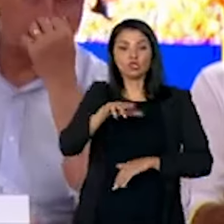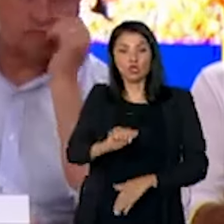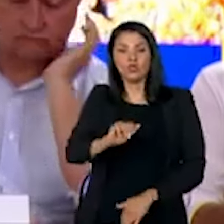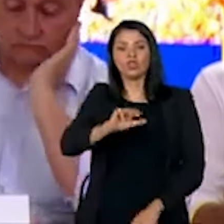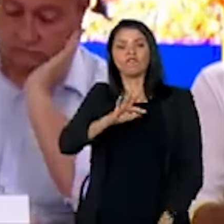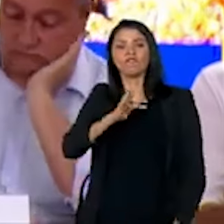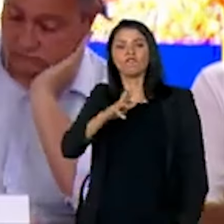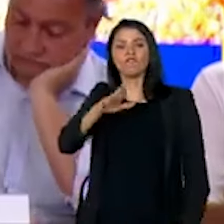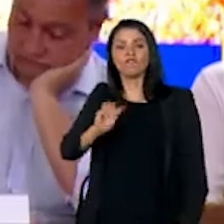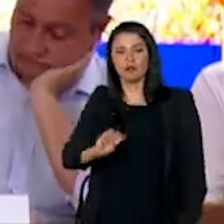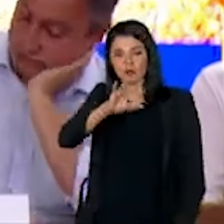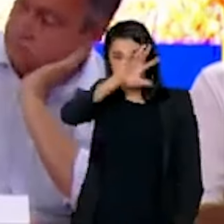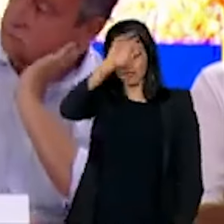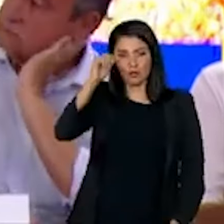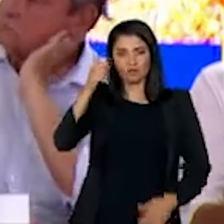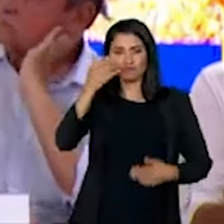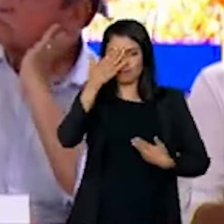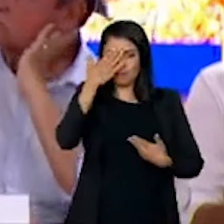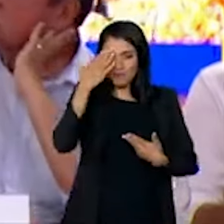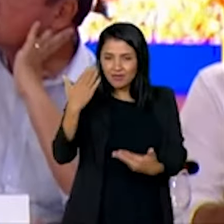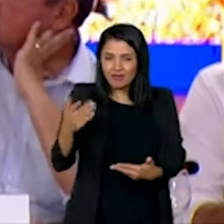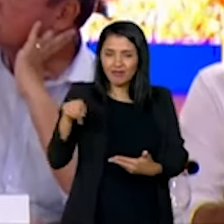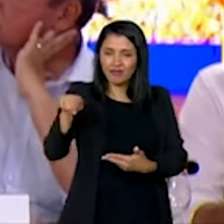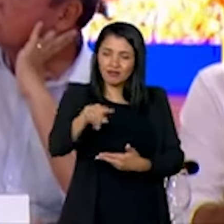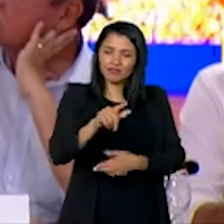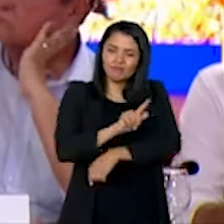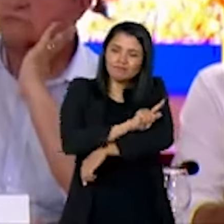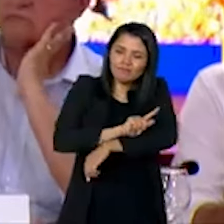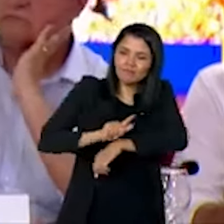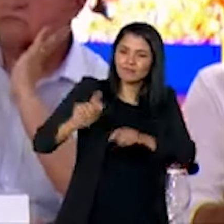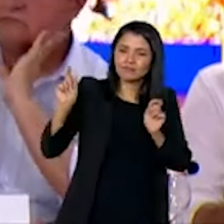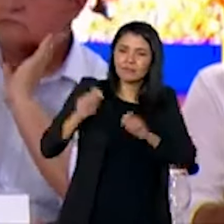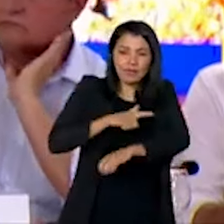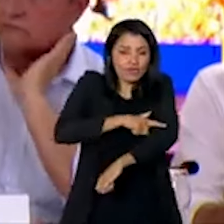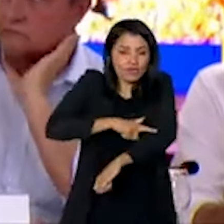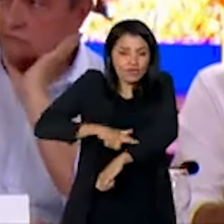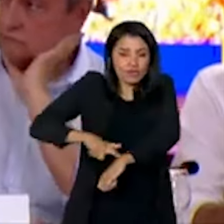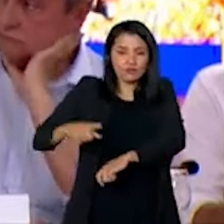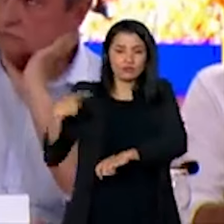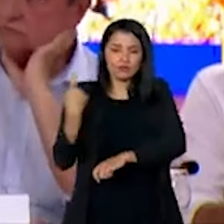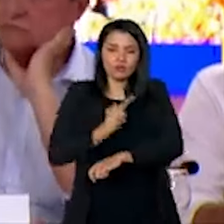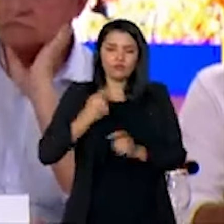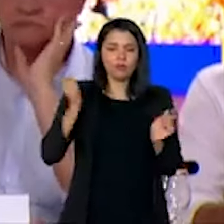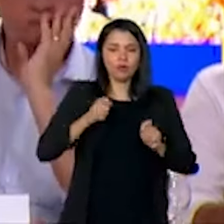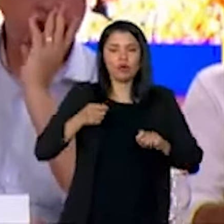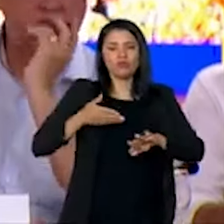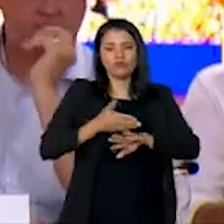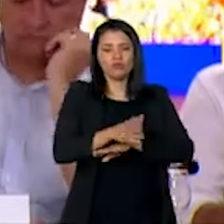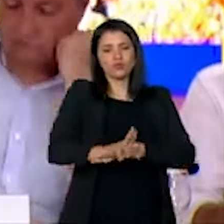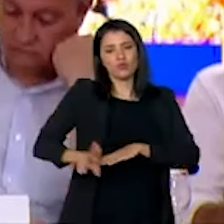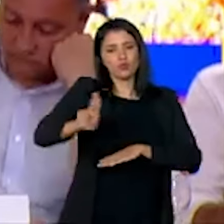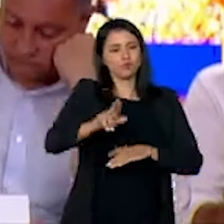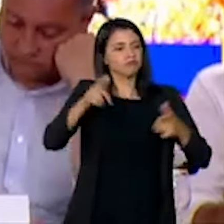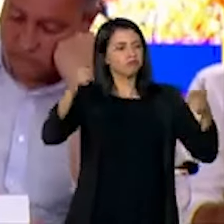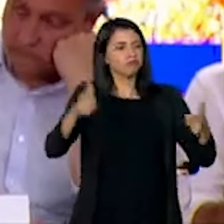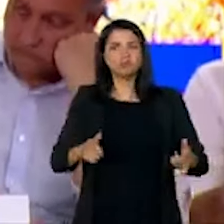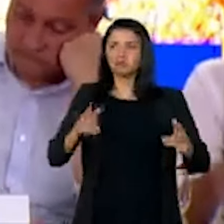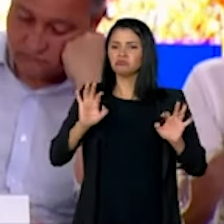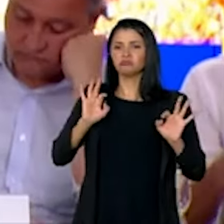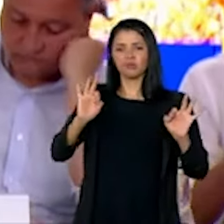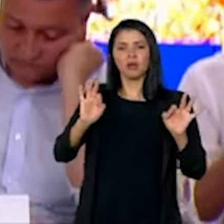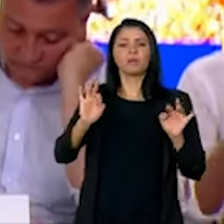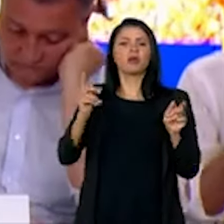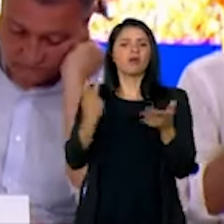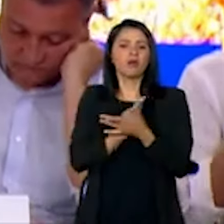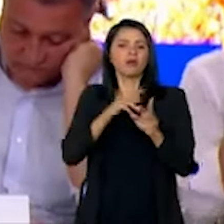E quero dizer muito obrigado pela gentileza de permitir que a gente pudesse utilizar esse salão nobre para essa